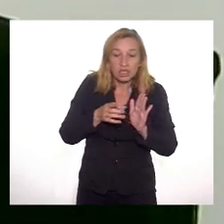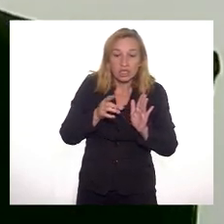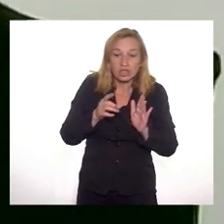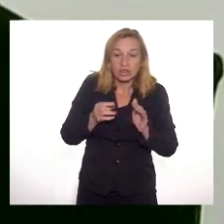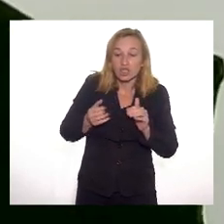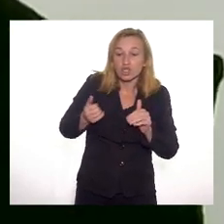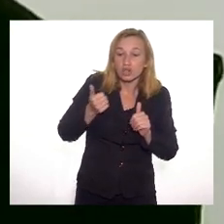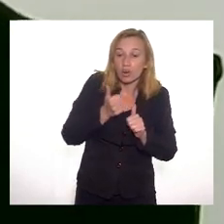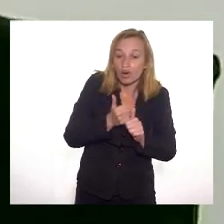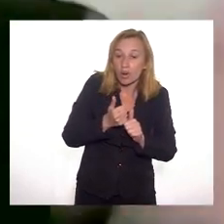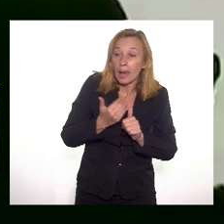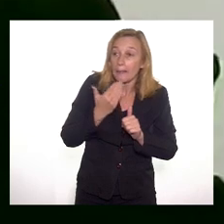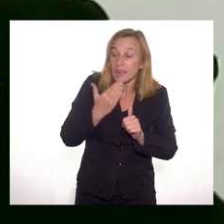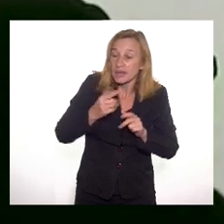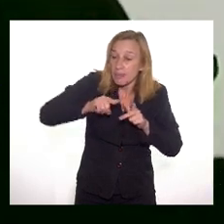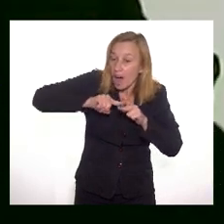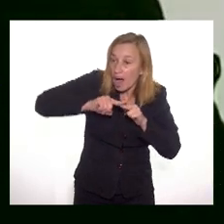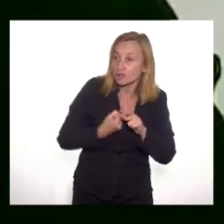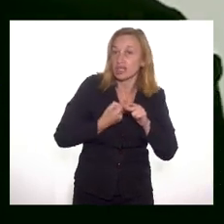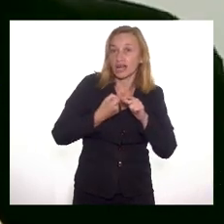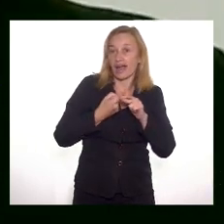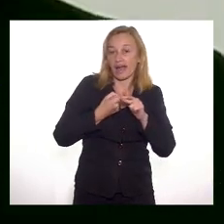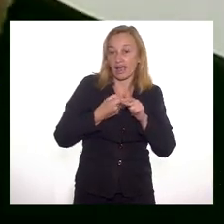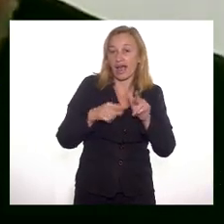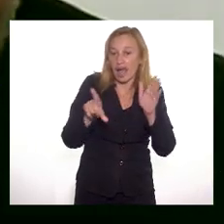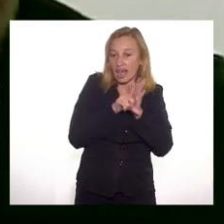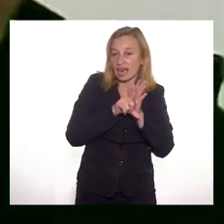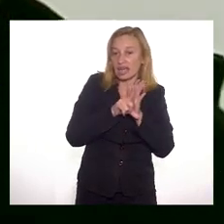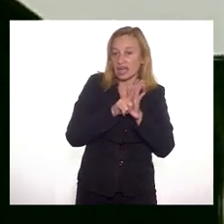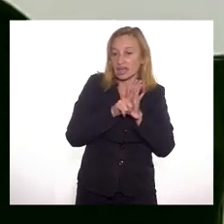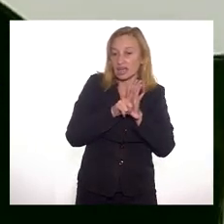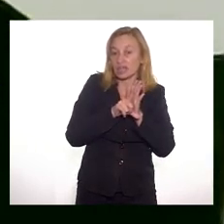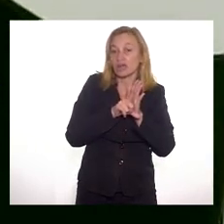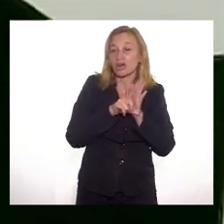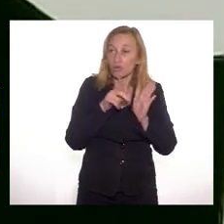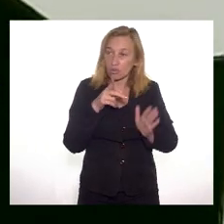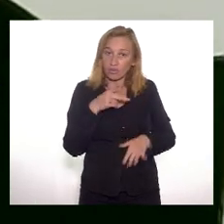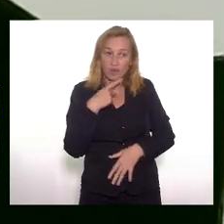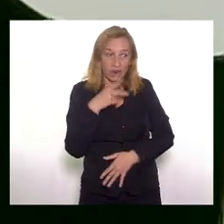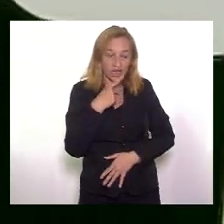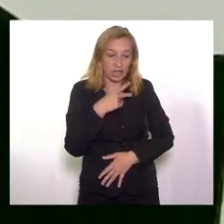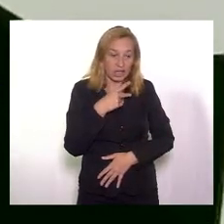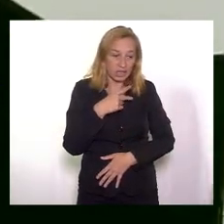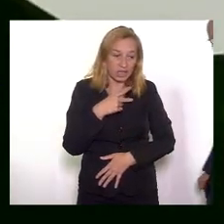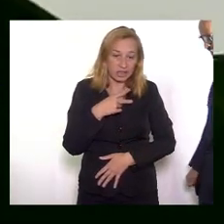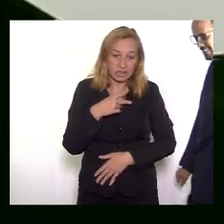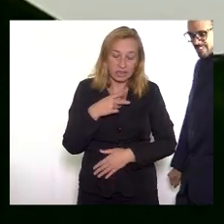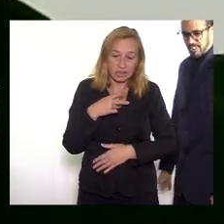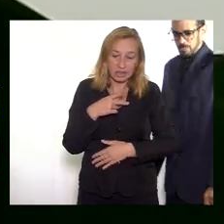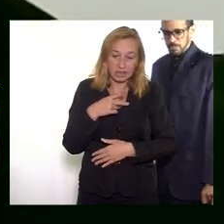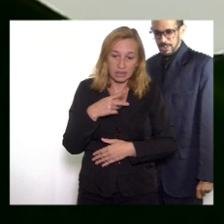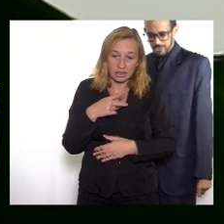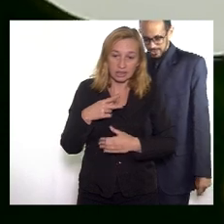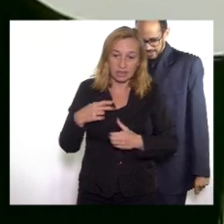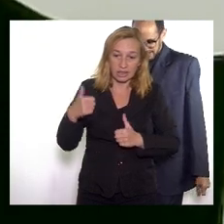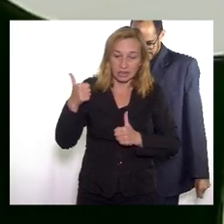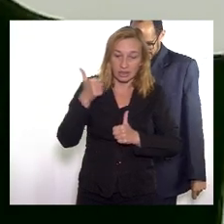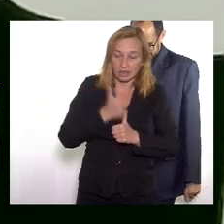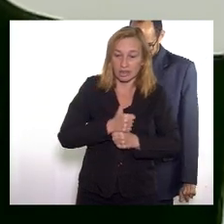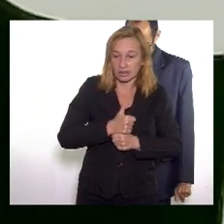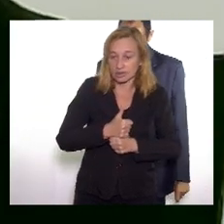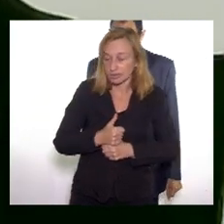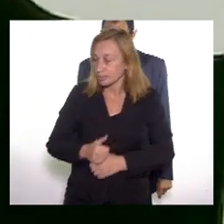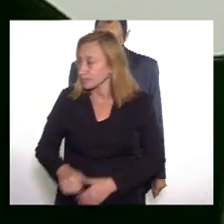sobre, alterar a lei que eu acabei de dizer, mas requer uma análise um pouco mais apurada. Se